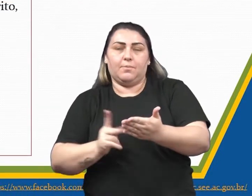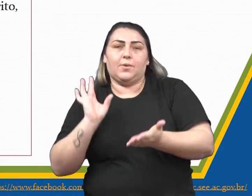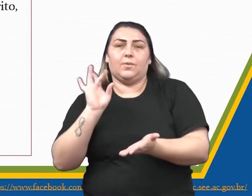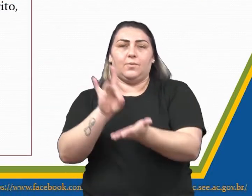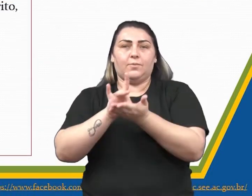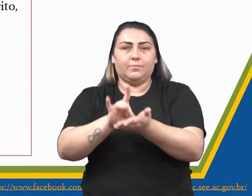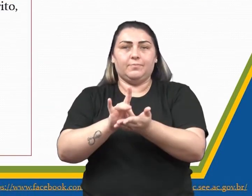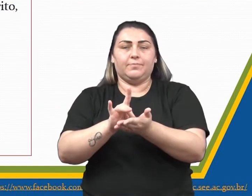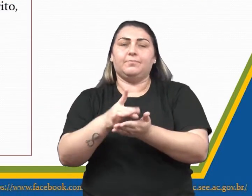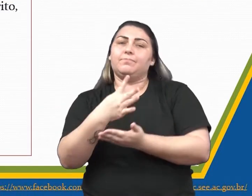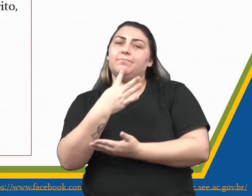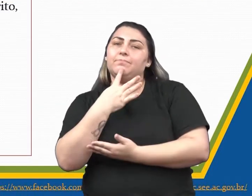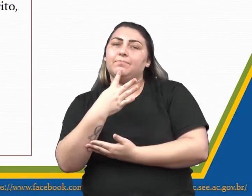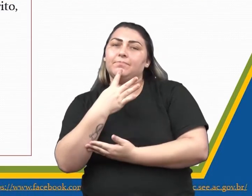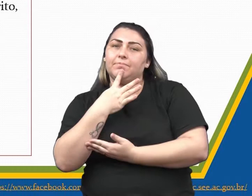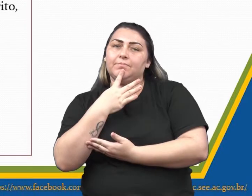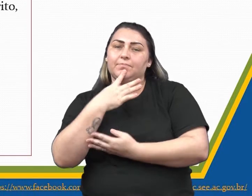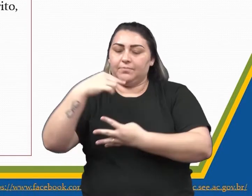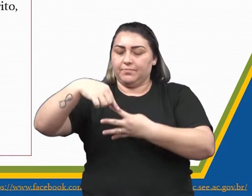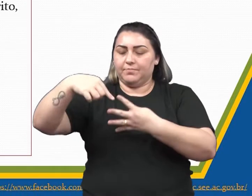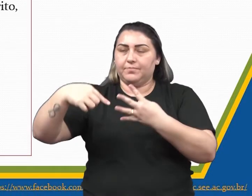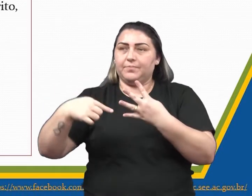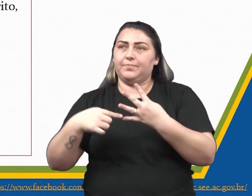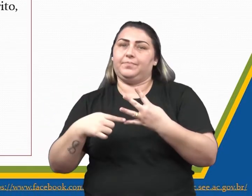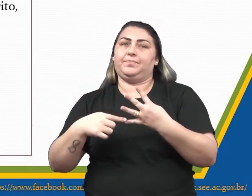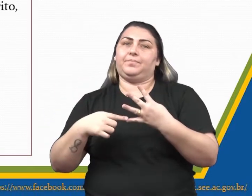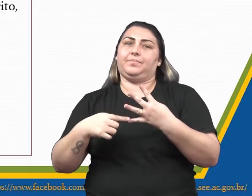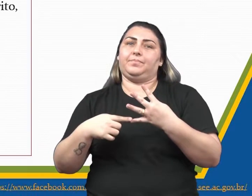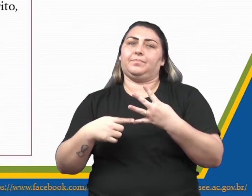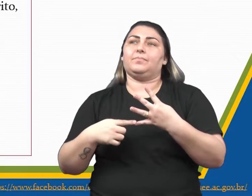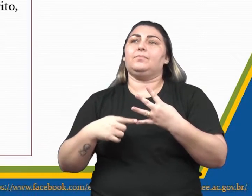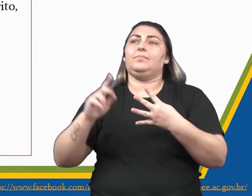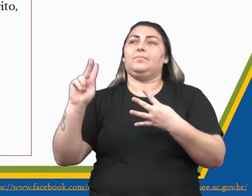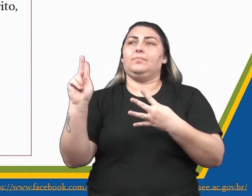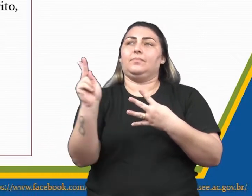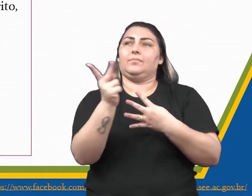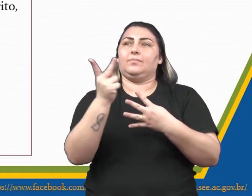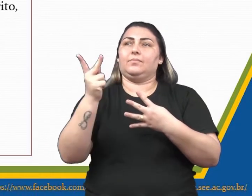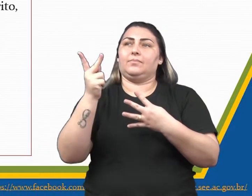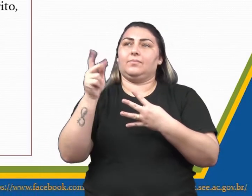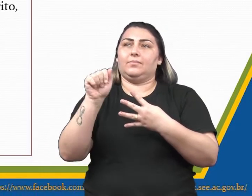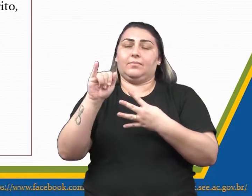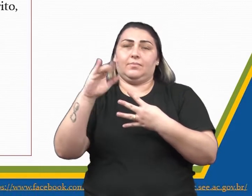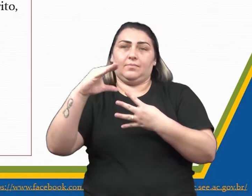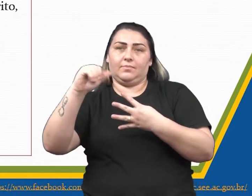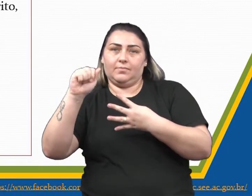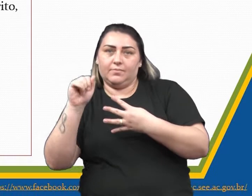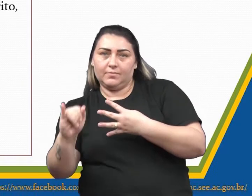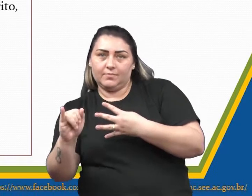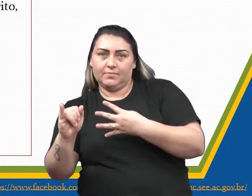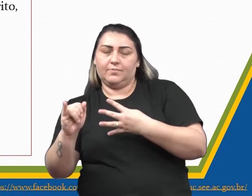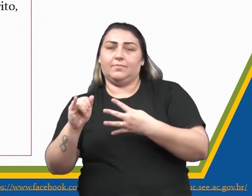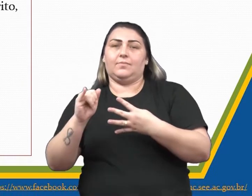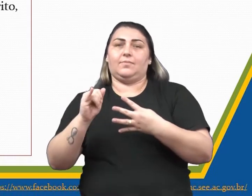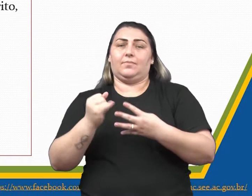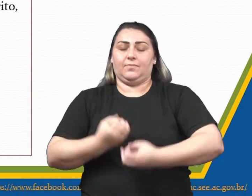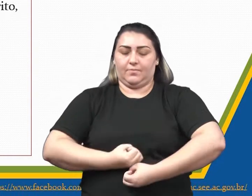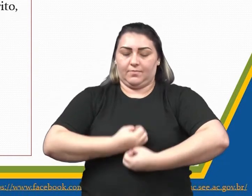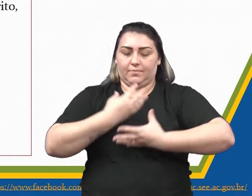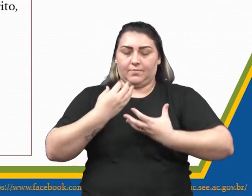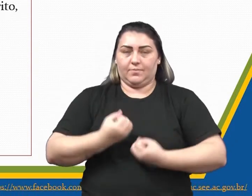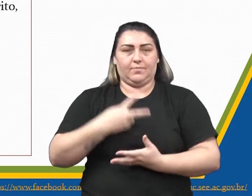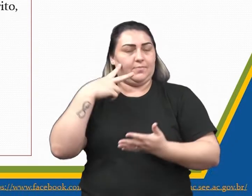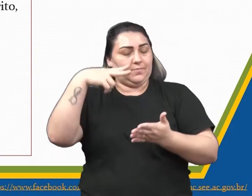Então, vamos conhecer esses tipos de poemas. Vamos para o poema haikai. Nós temos aí uma poesia haikai, para vocês darem